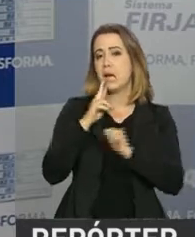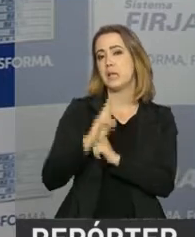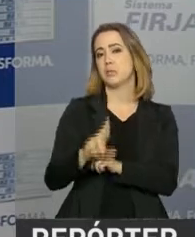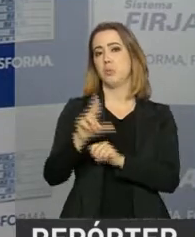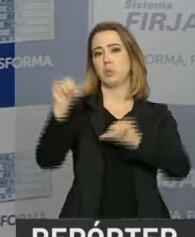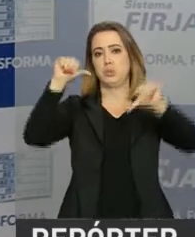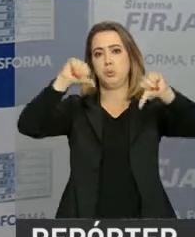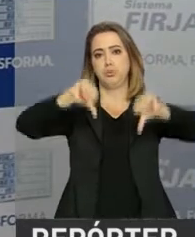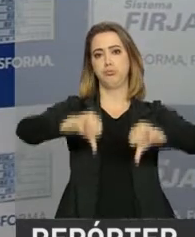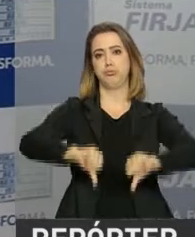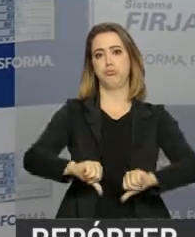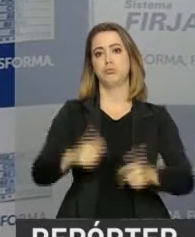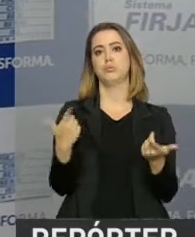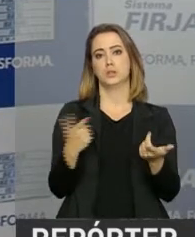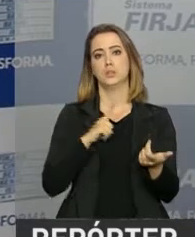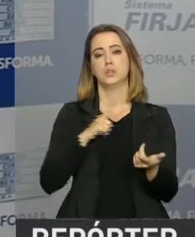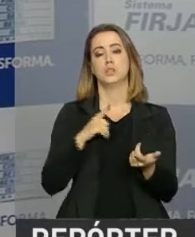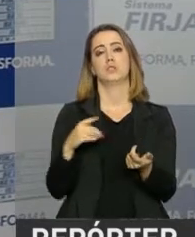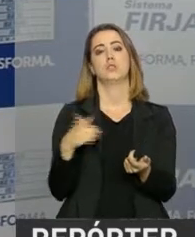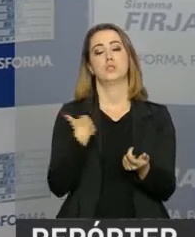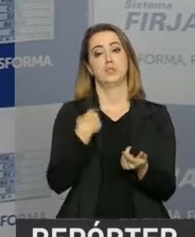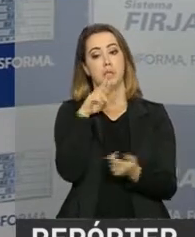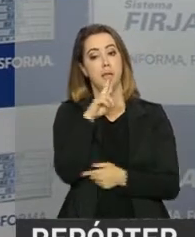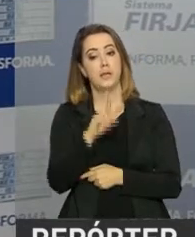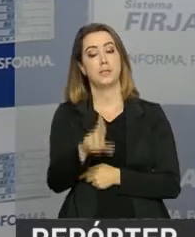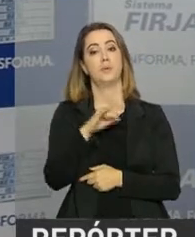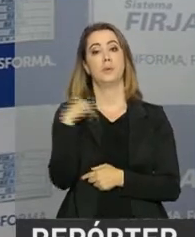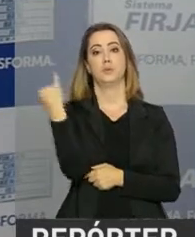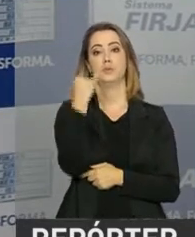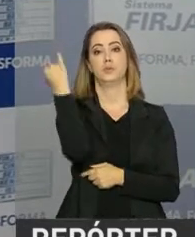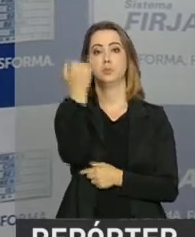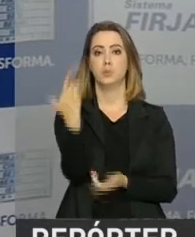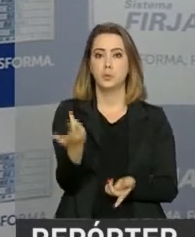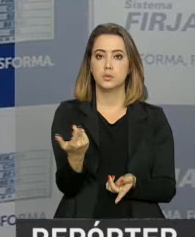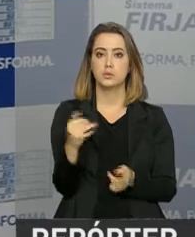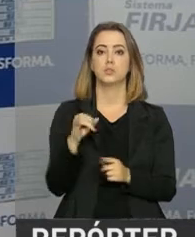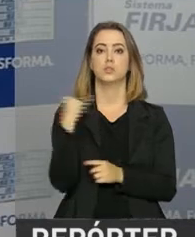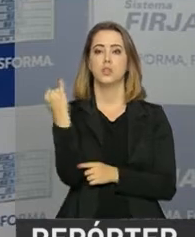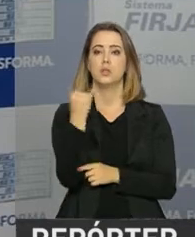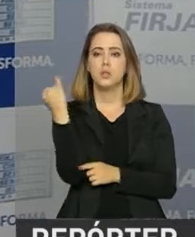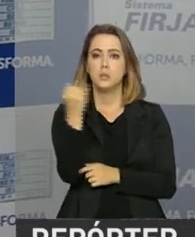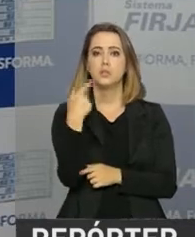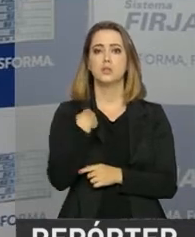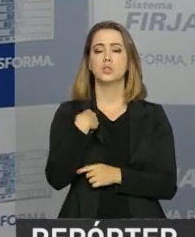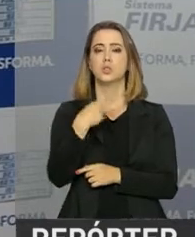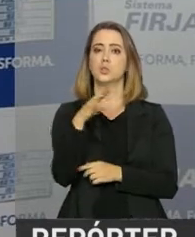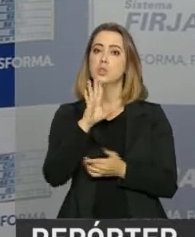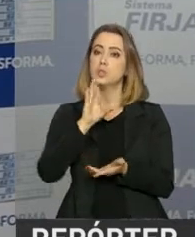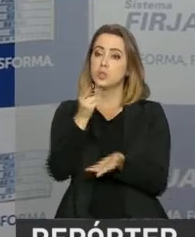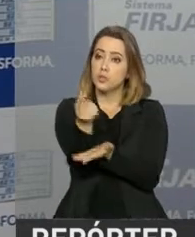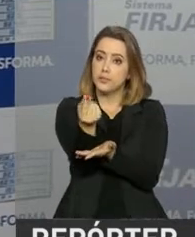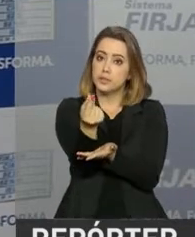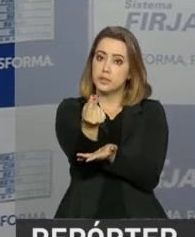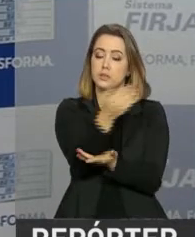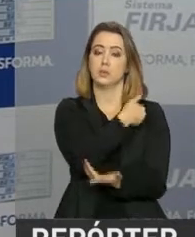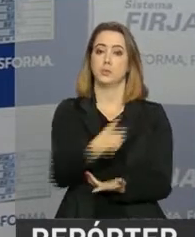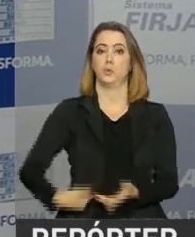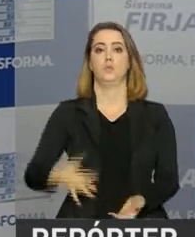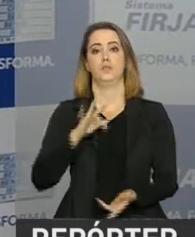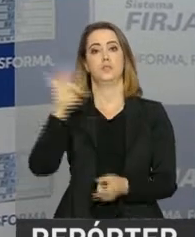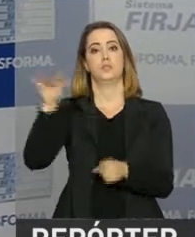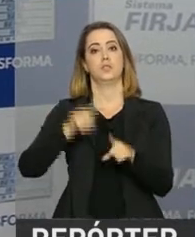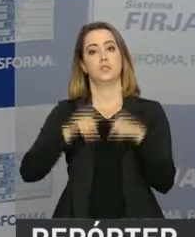existem efeitos importantes seja efeitos financeiros para a união sejam refeitos